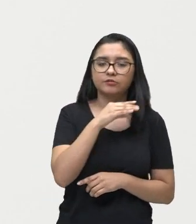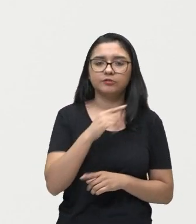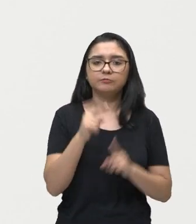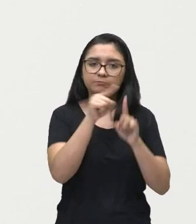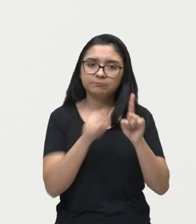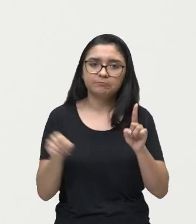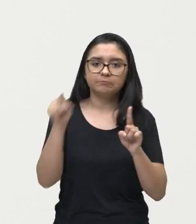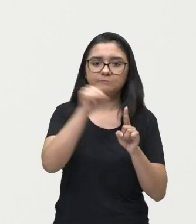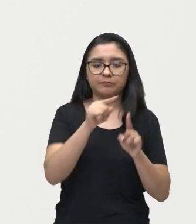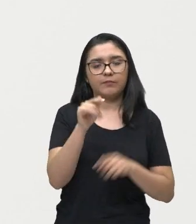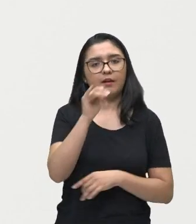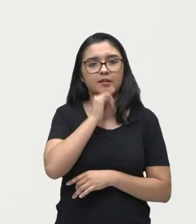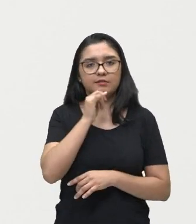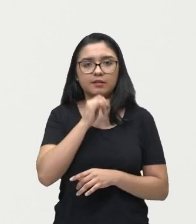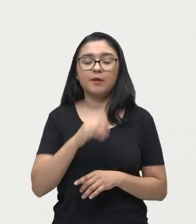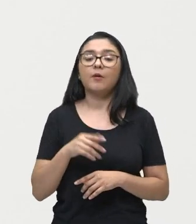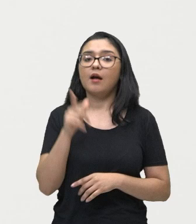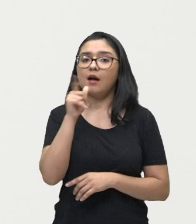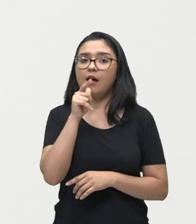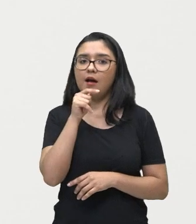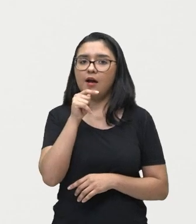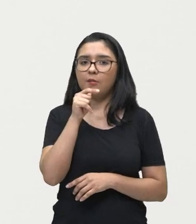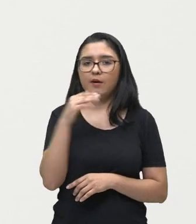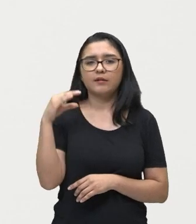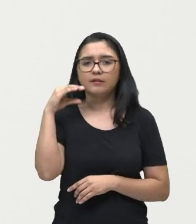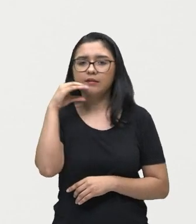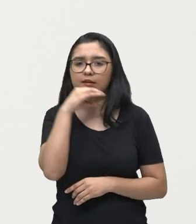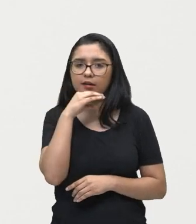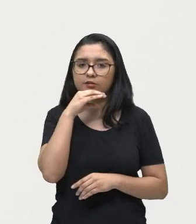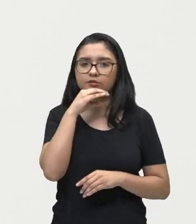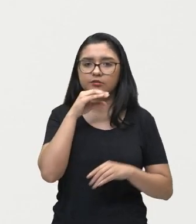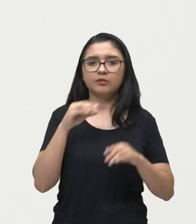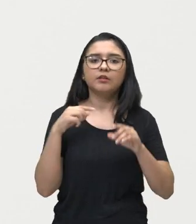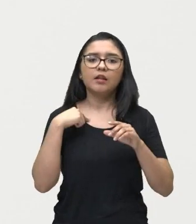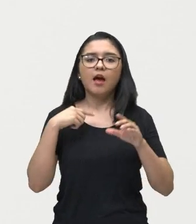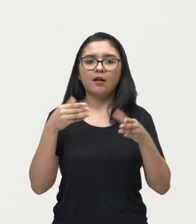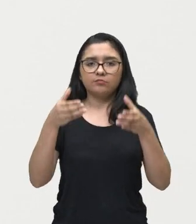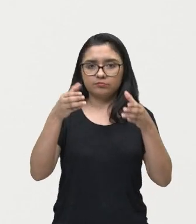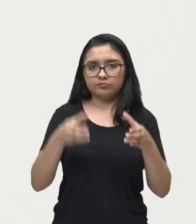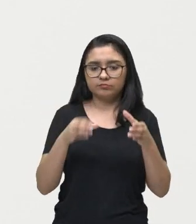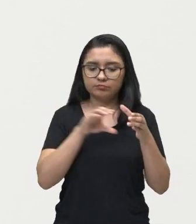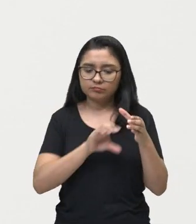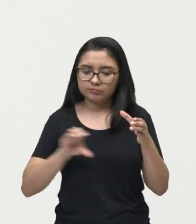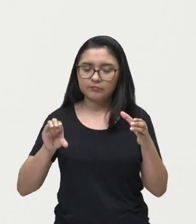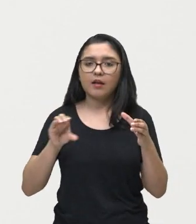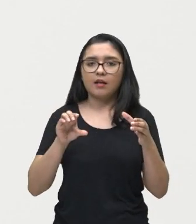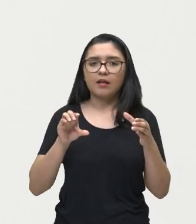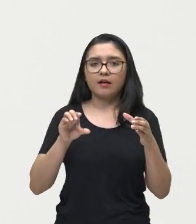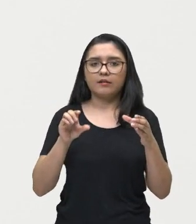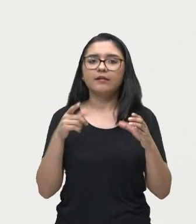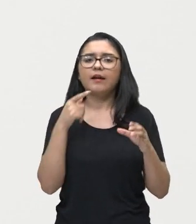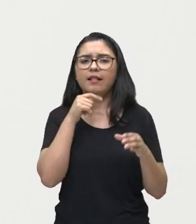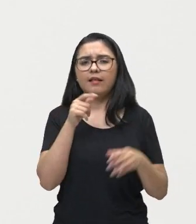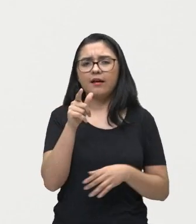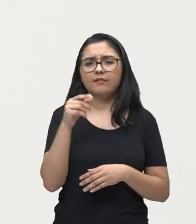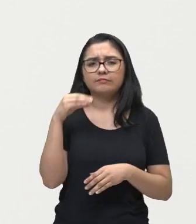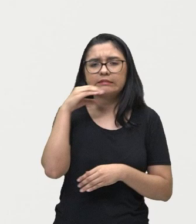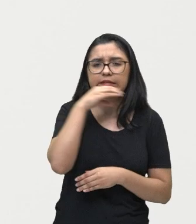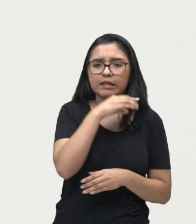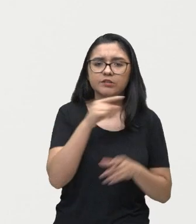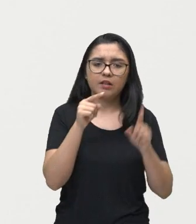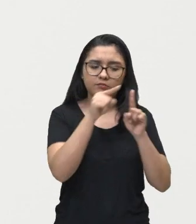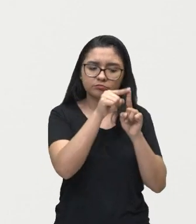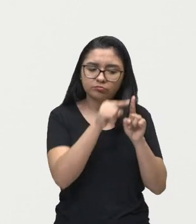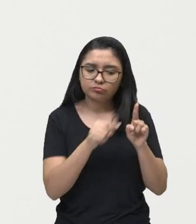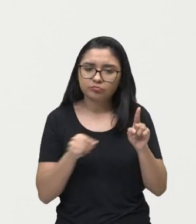exemplo, a água quente, na parte inferior, ela é menos densa, ela sobe, como nós